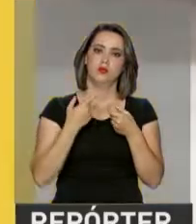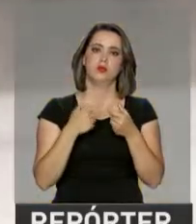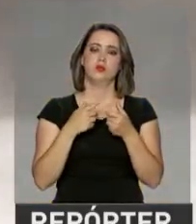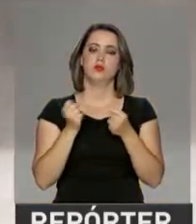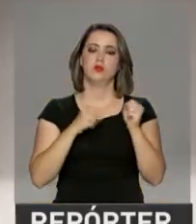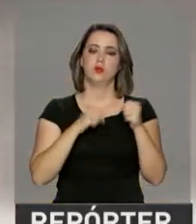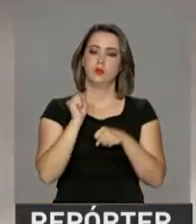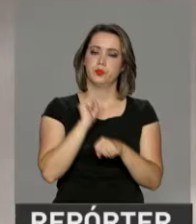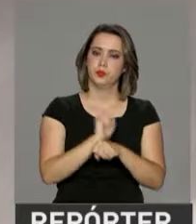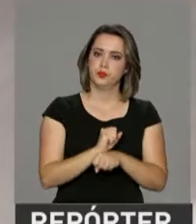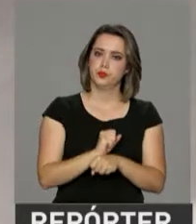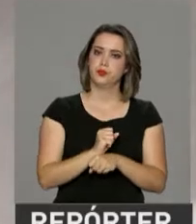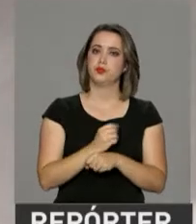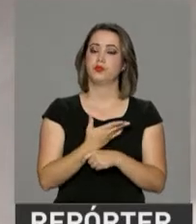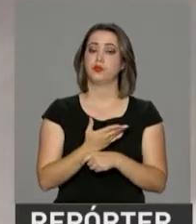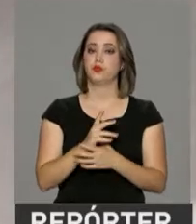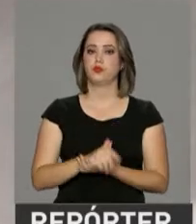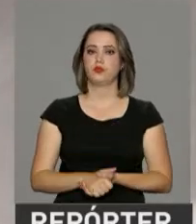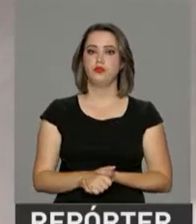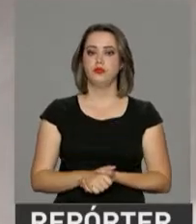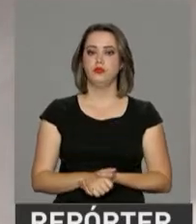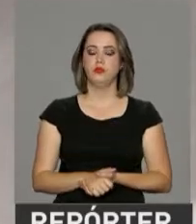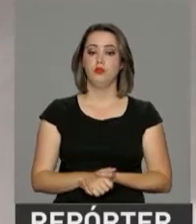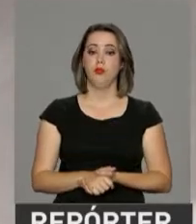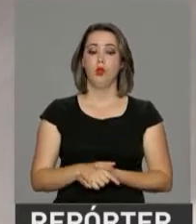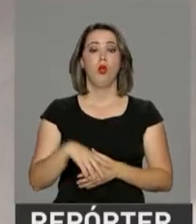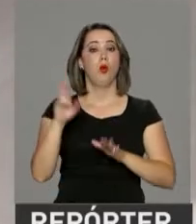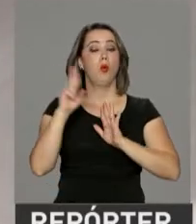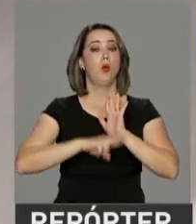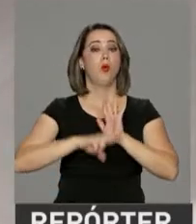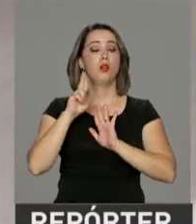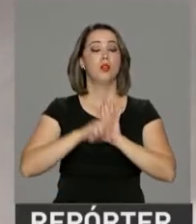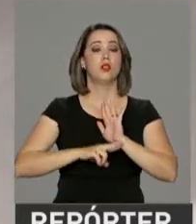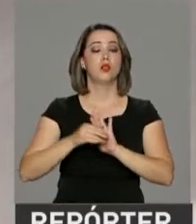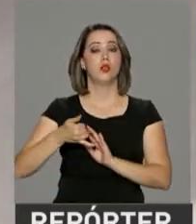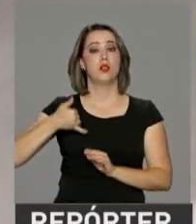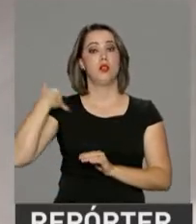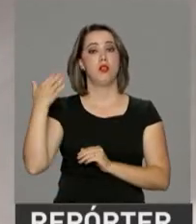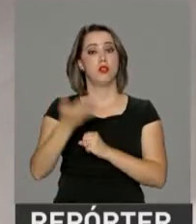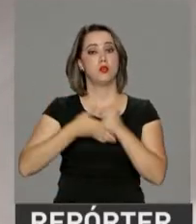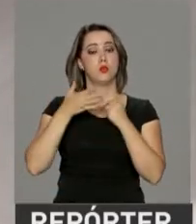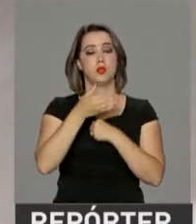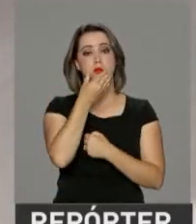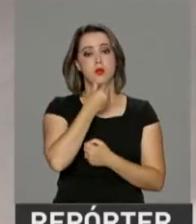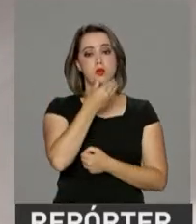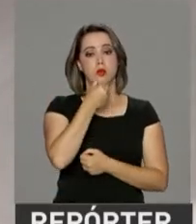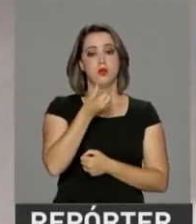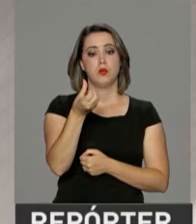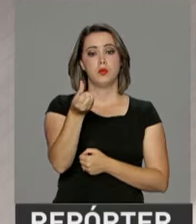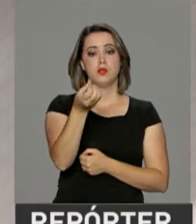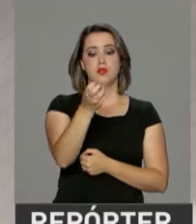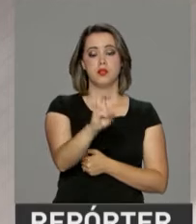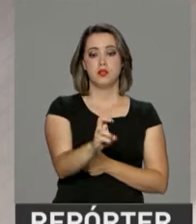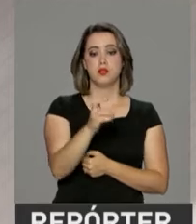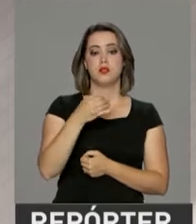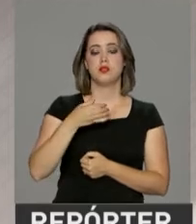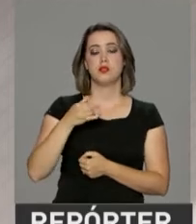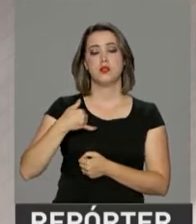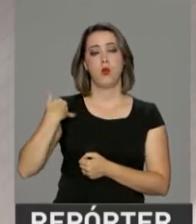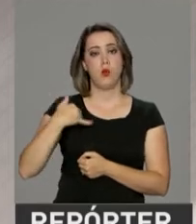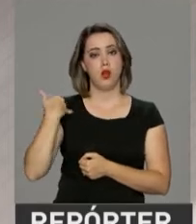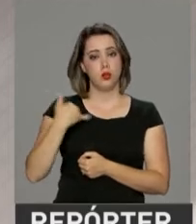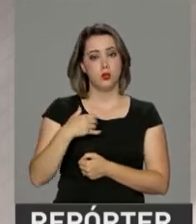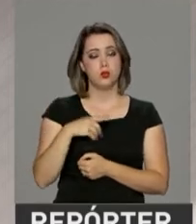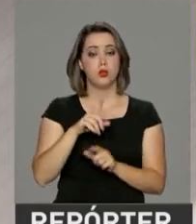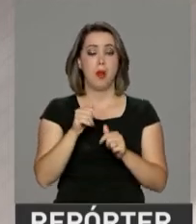O relatório mantém a idade mínima de 65 anos para homens se aposentarem. Para mulheres, a idade vai ser menor, 62